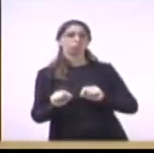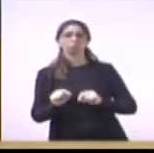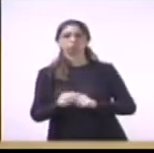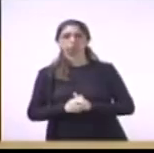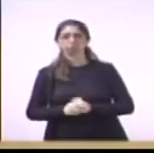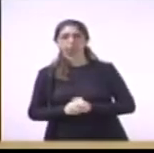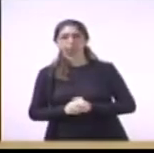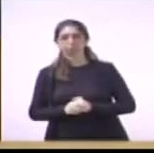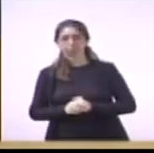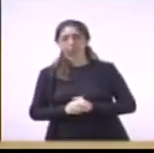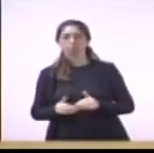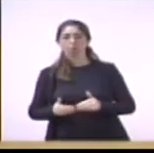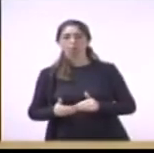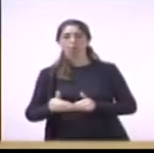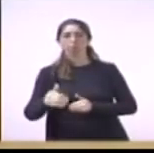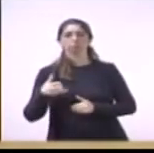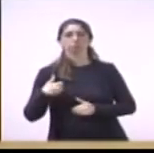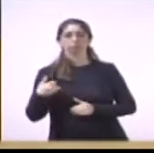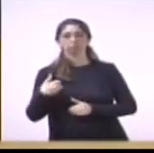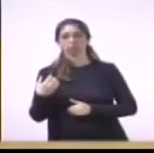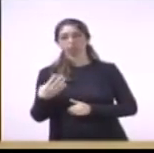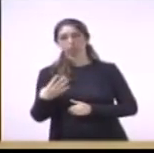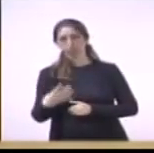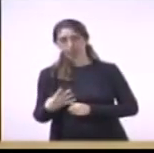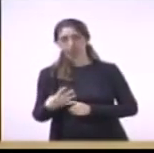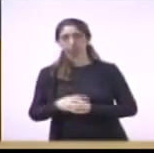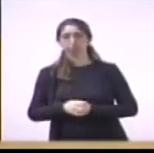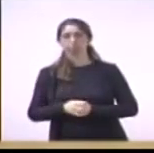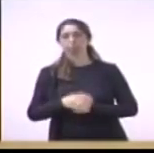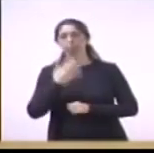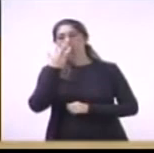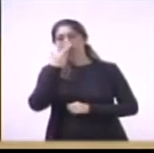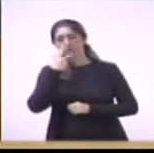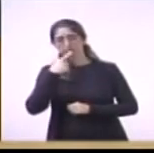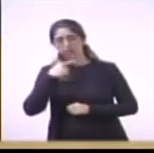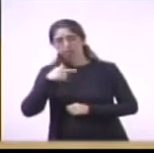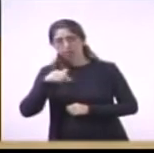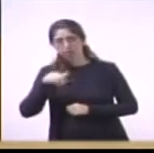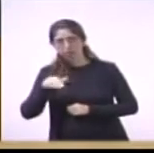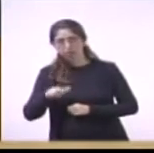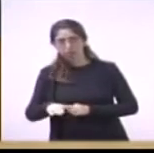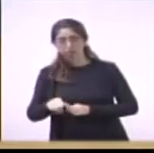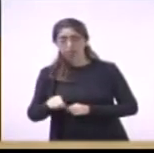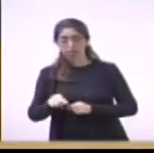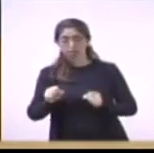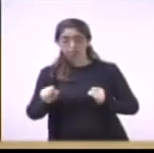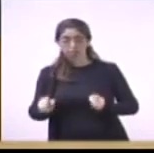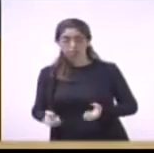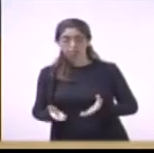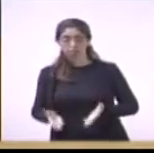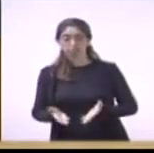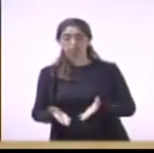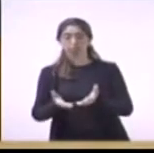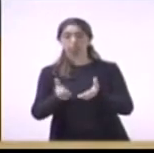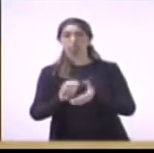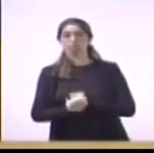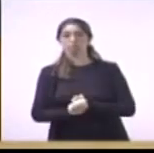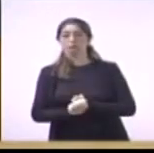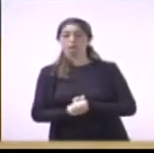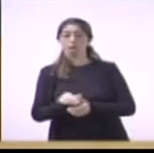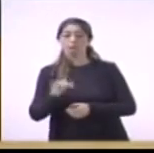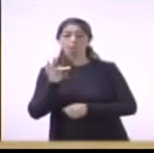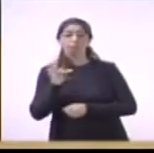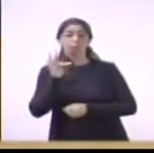que a partir de 4 anos, a criança ela vai ser instruída e tocar e decidir se ela vai ser